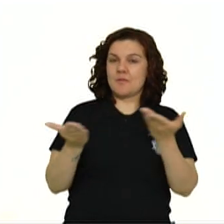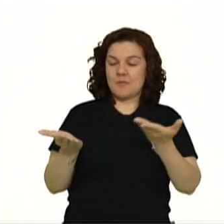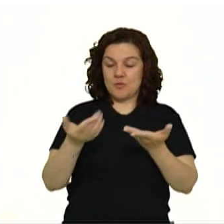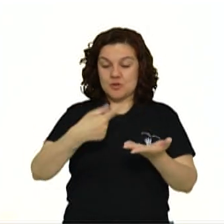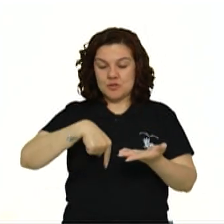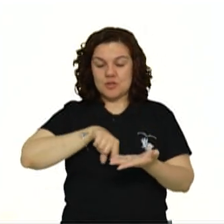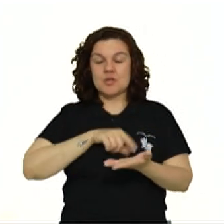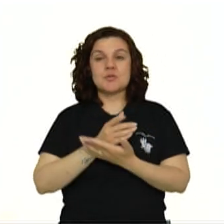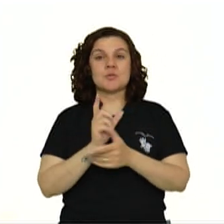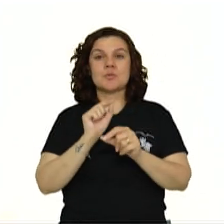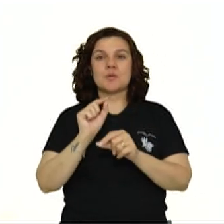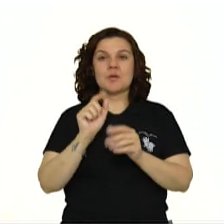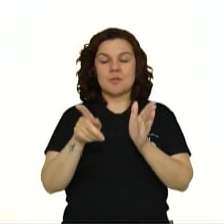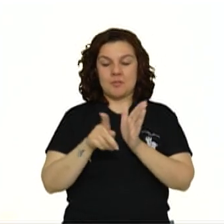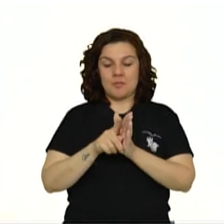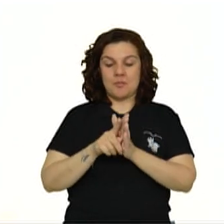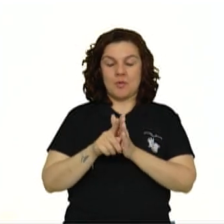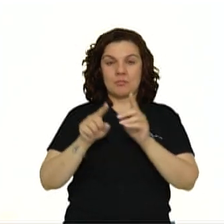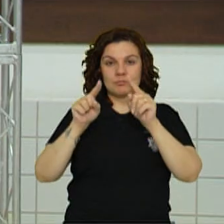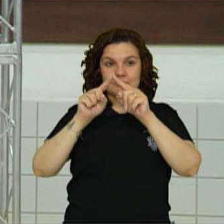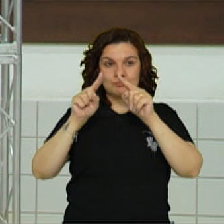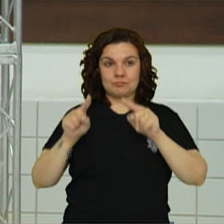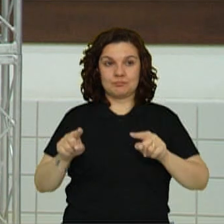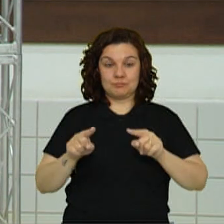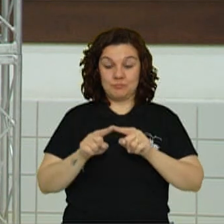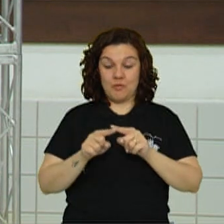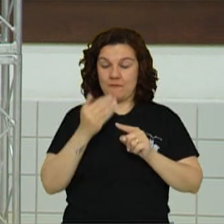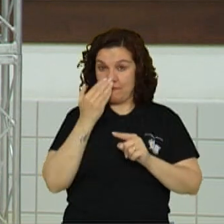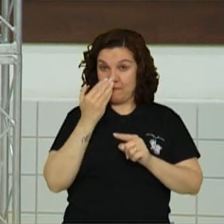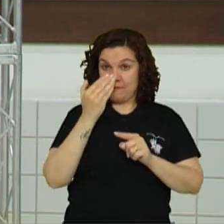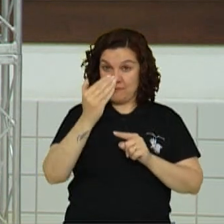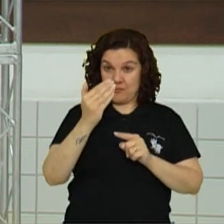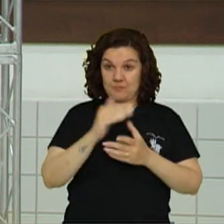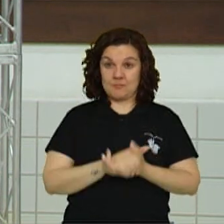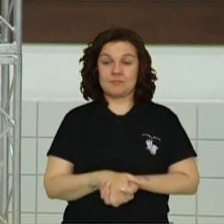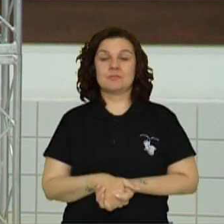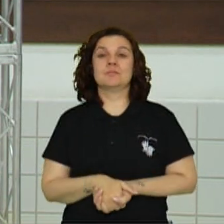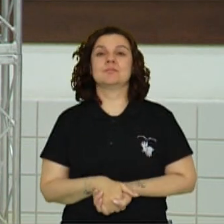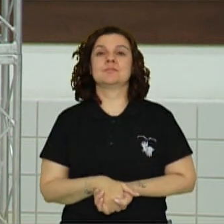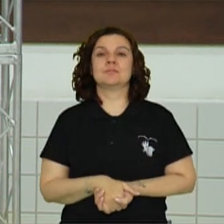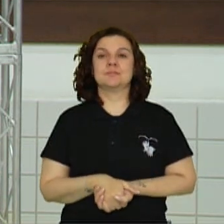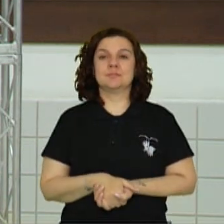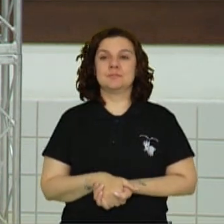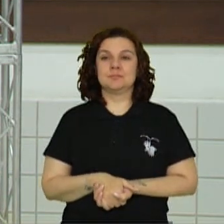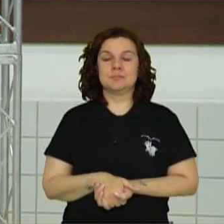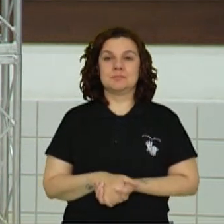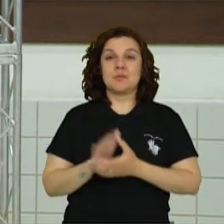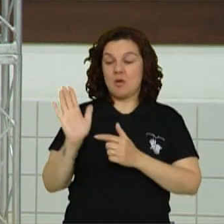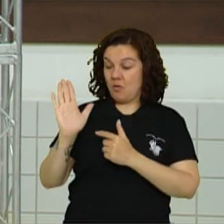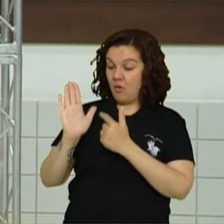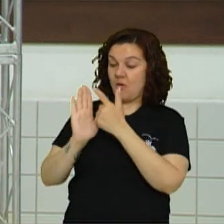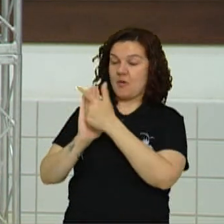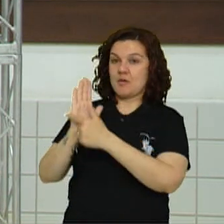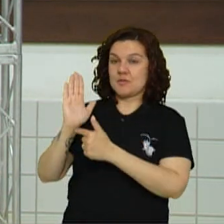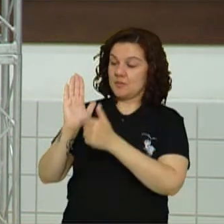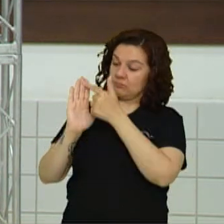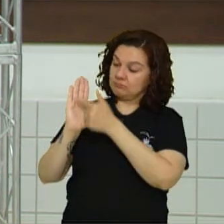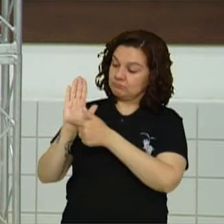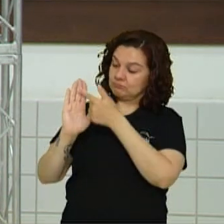hoje, trabalhamos aí com os polígonos circunscritos, eles estão fora da circunferência, tá? A circunferência está